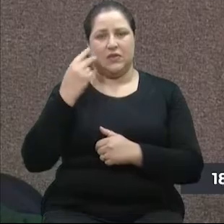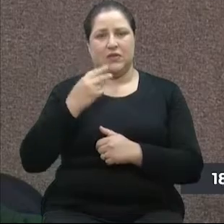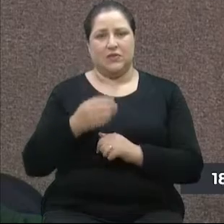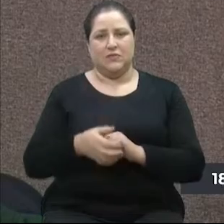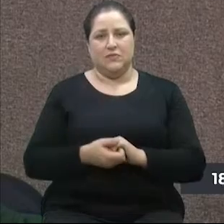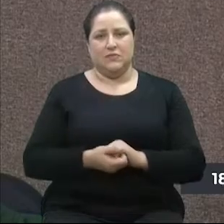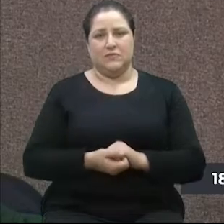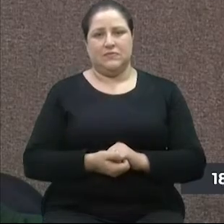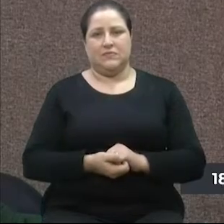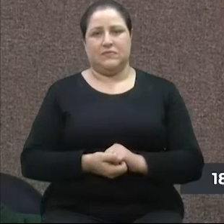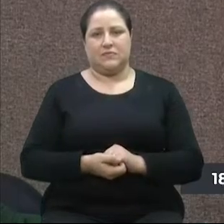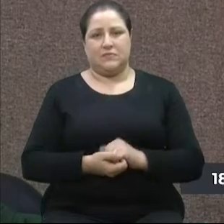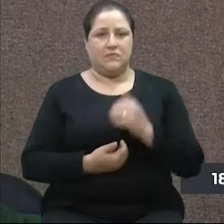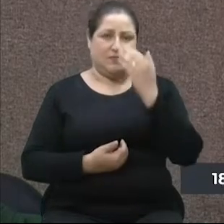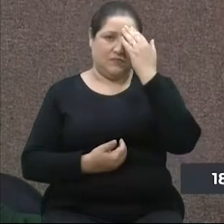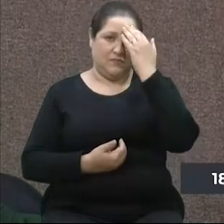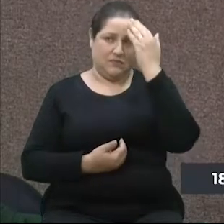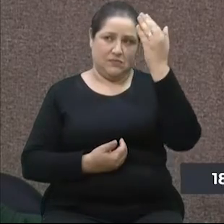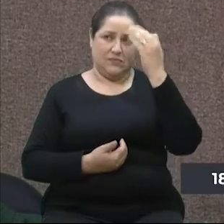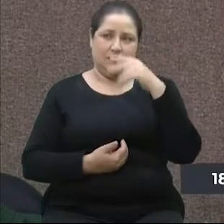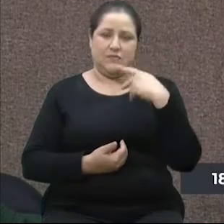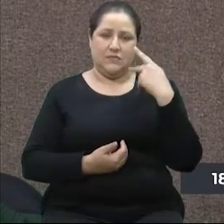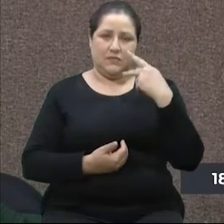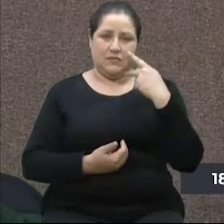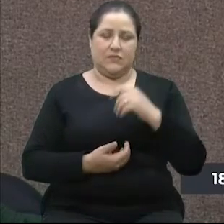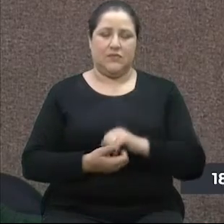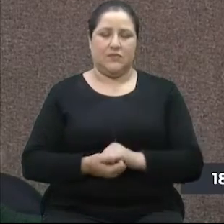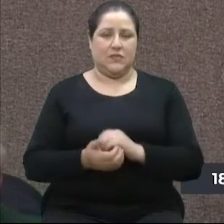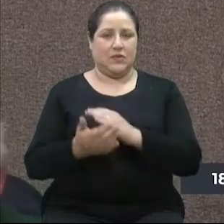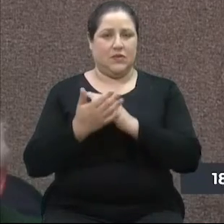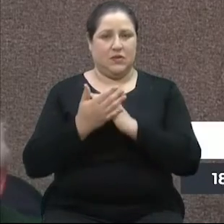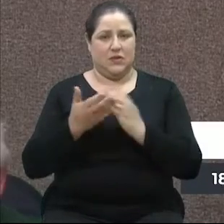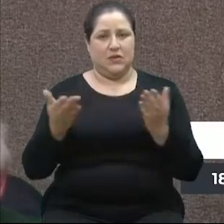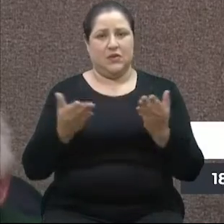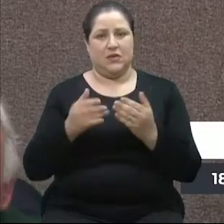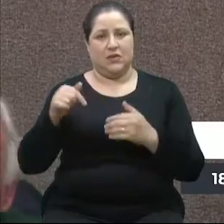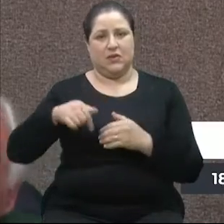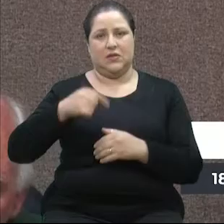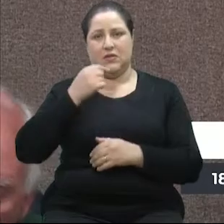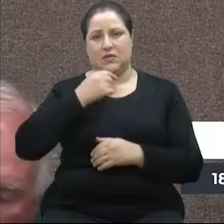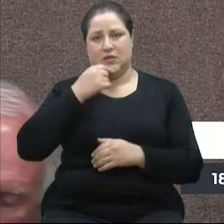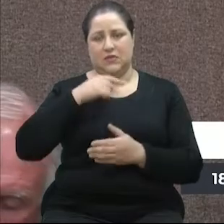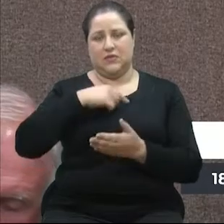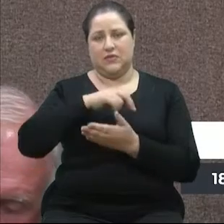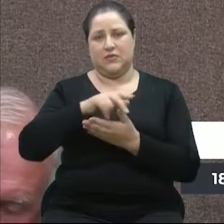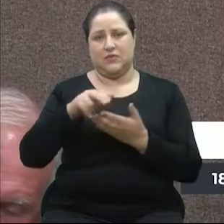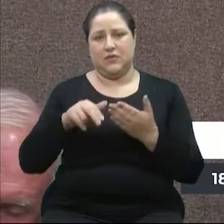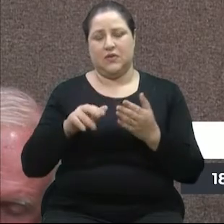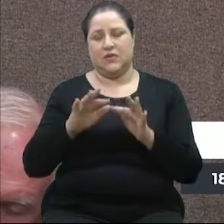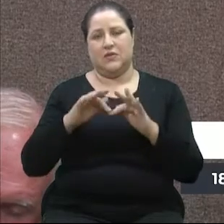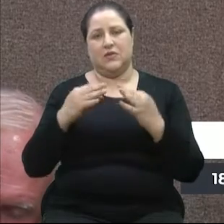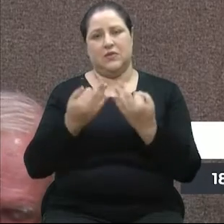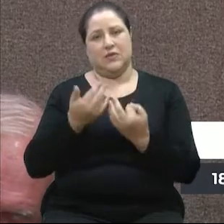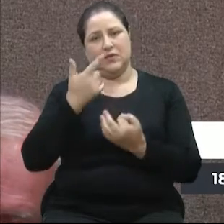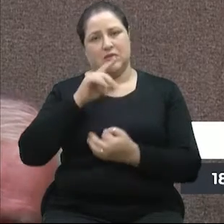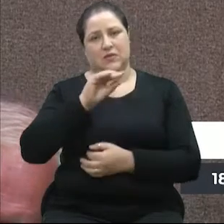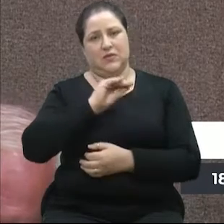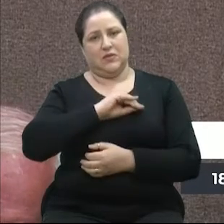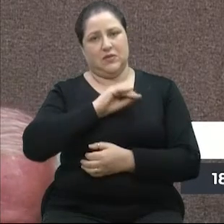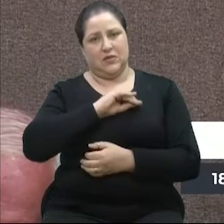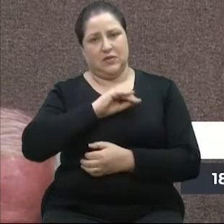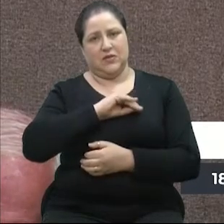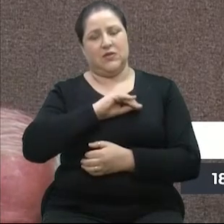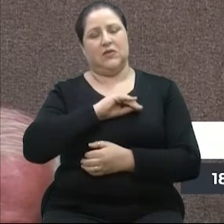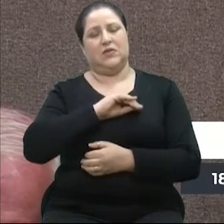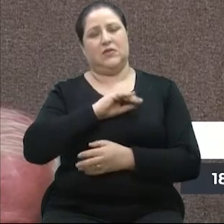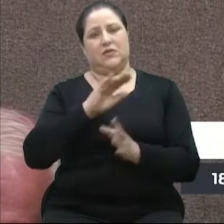Obrigado, vereador Valim, pela contribuição. E aqui mesmo, Caxias do Sul, nós temos diversas famílias que tiram sustento e a